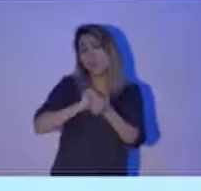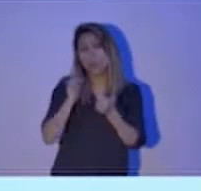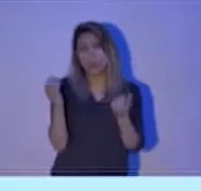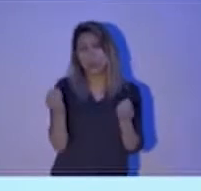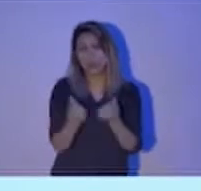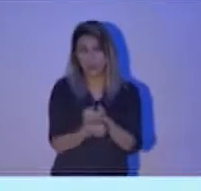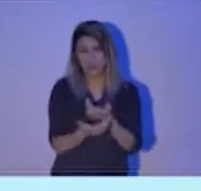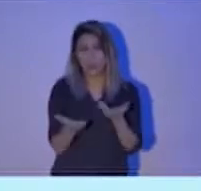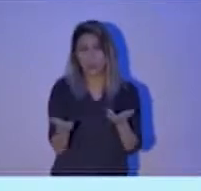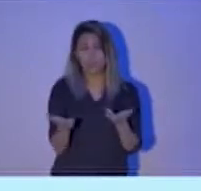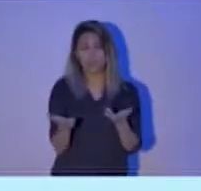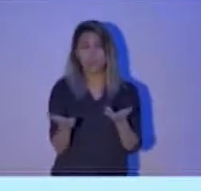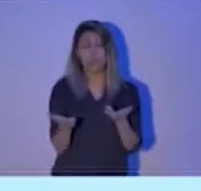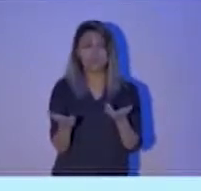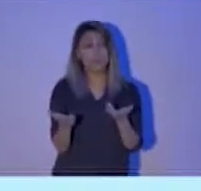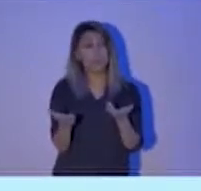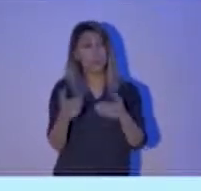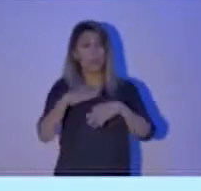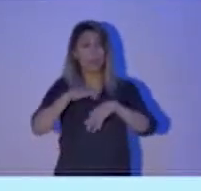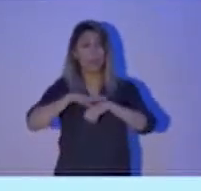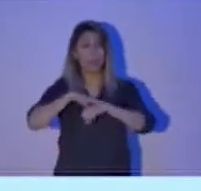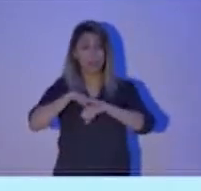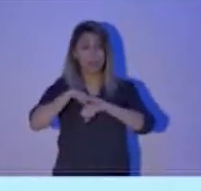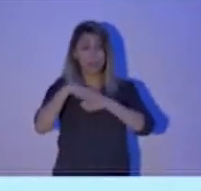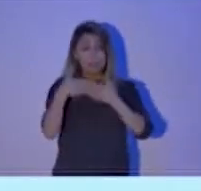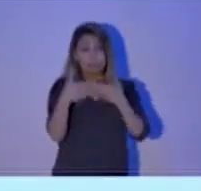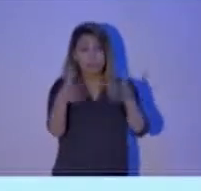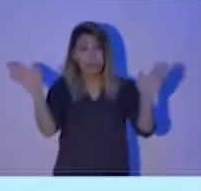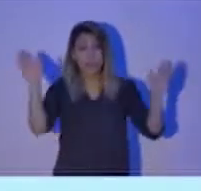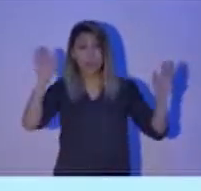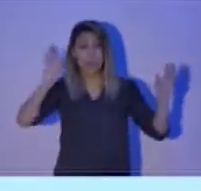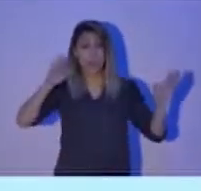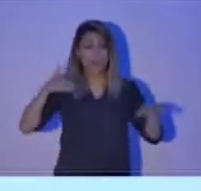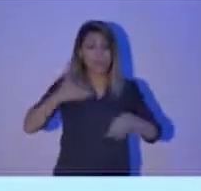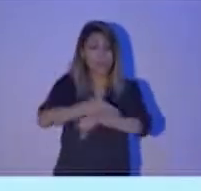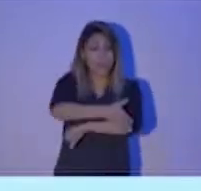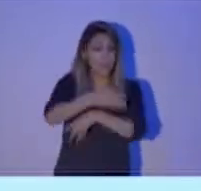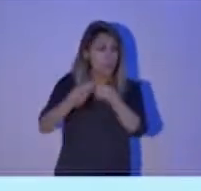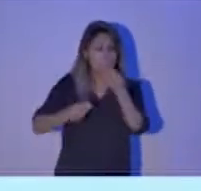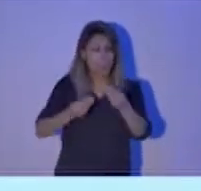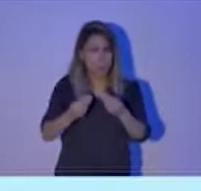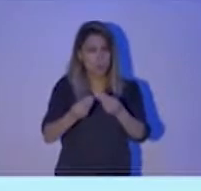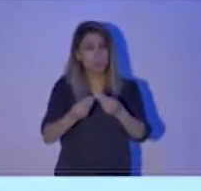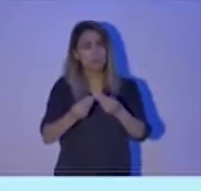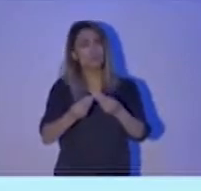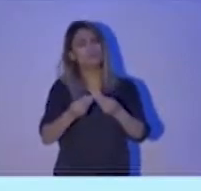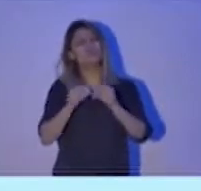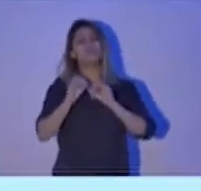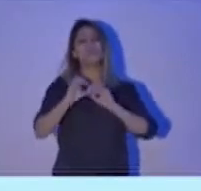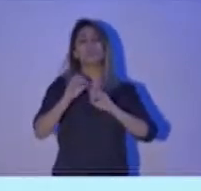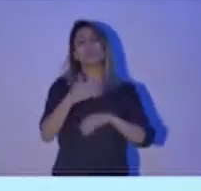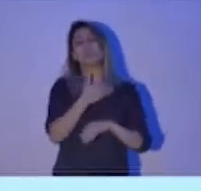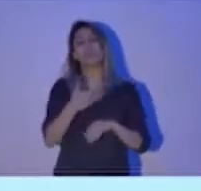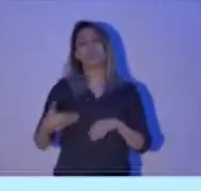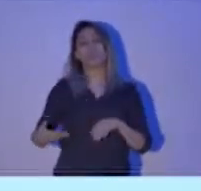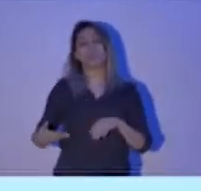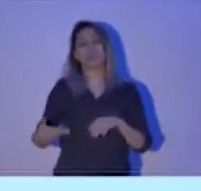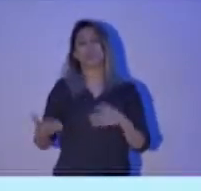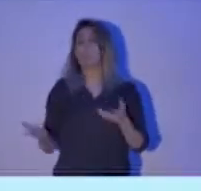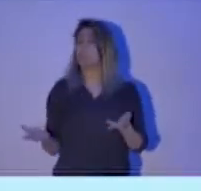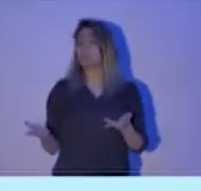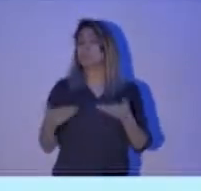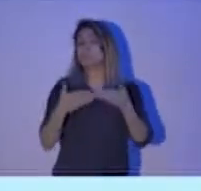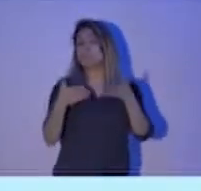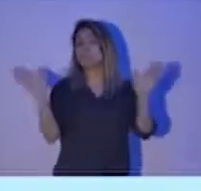de você democratizar esse acesso é por intermédio do ensino público, como bem disse a Suzana.